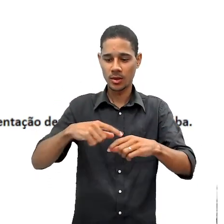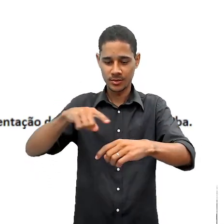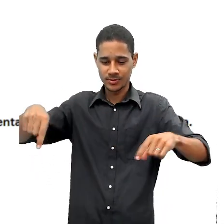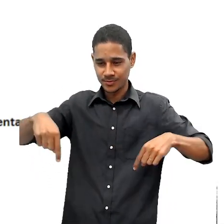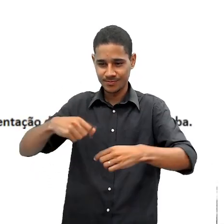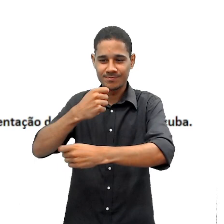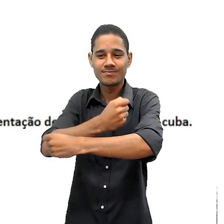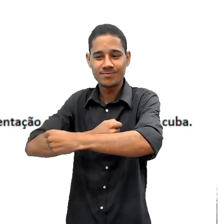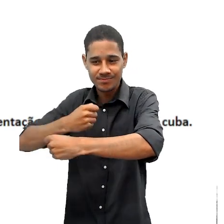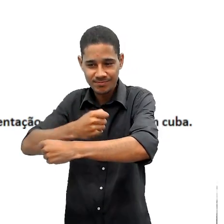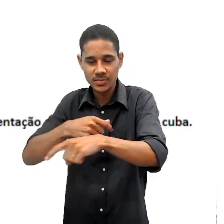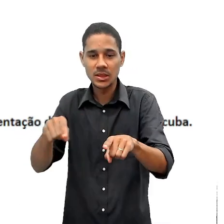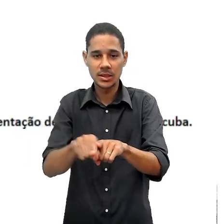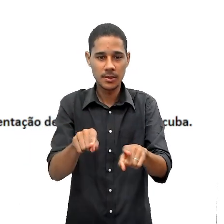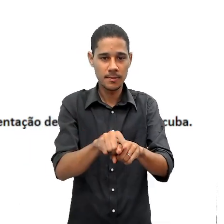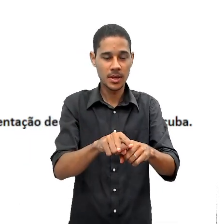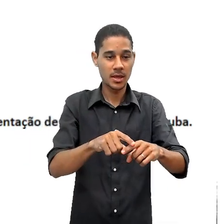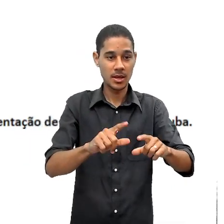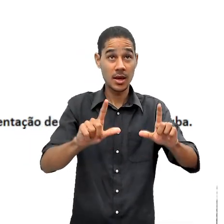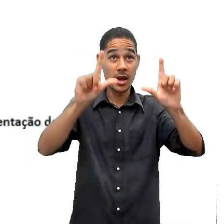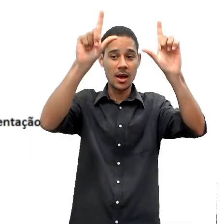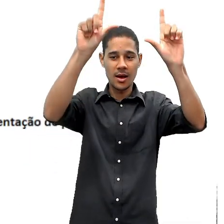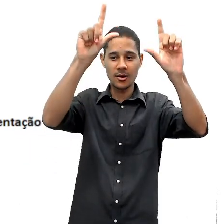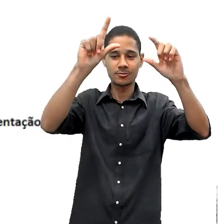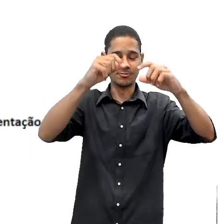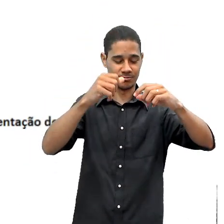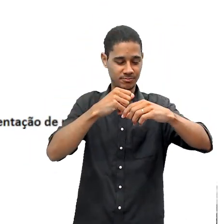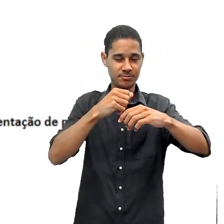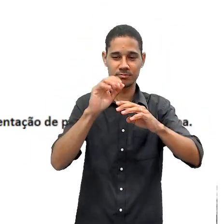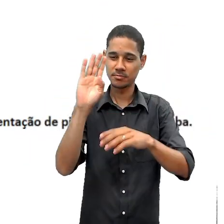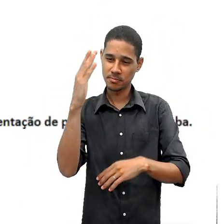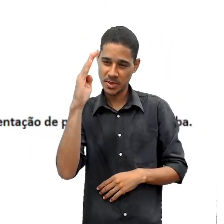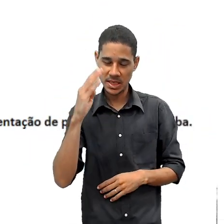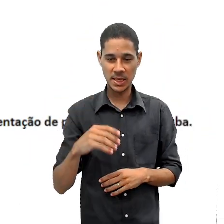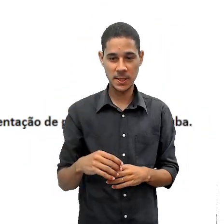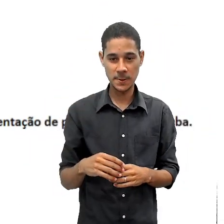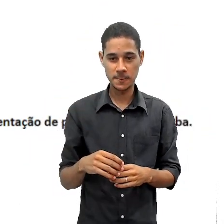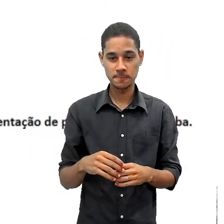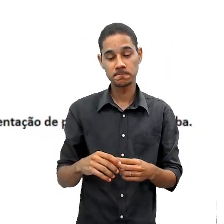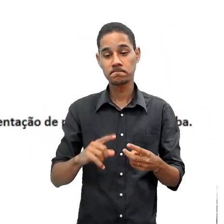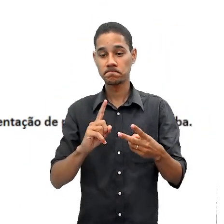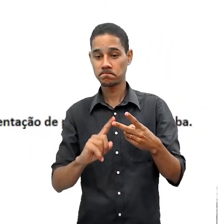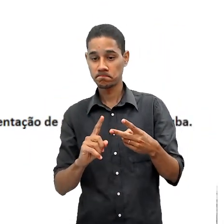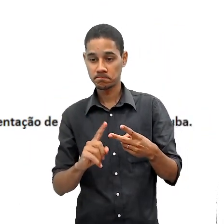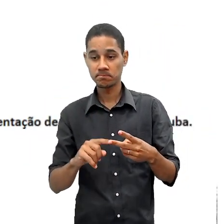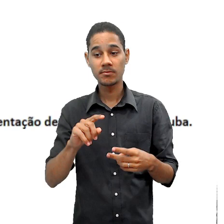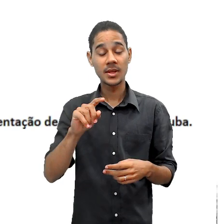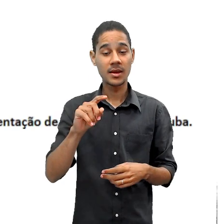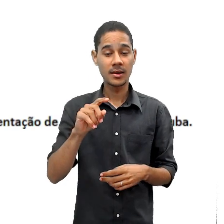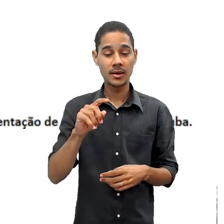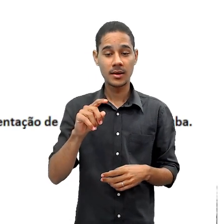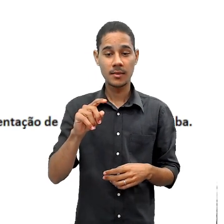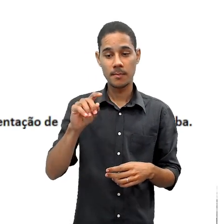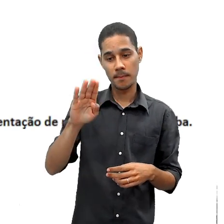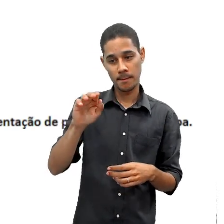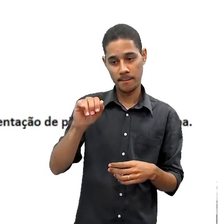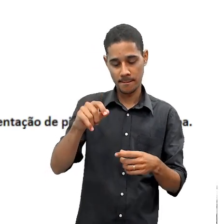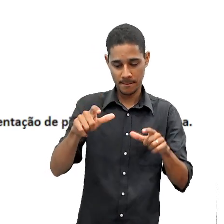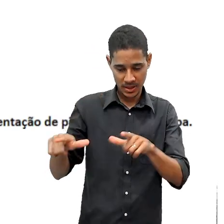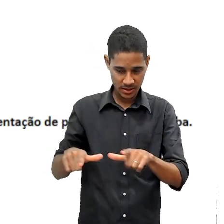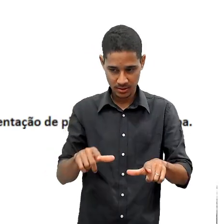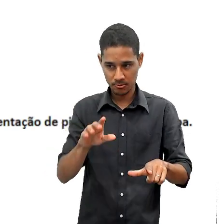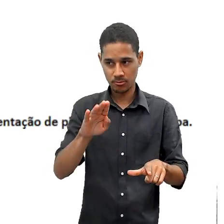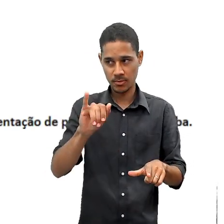mesma coisa. A planta baixa dela, né? A vista, e nessa vista a gente pode colocar vários